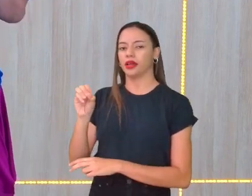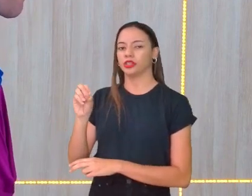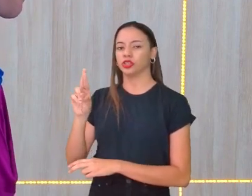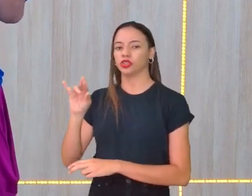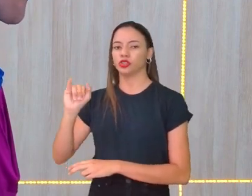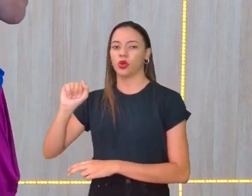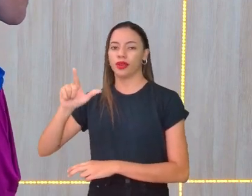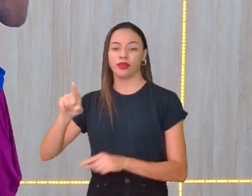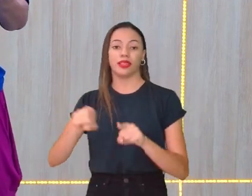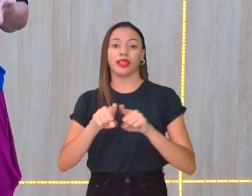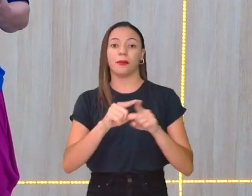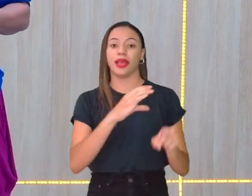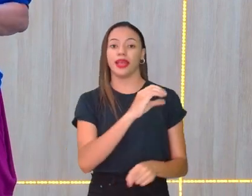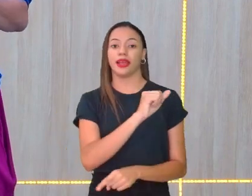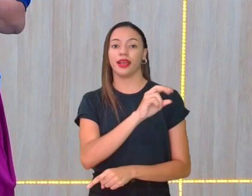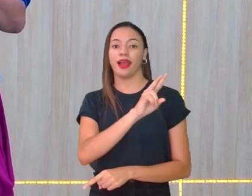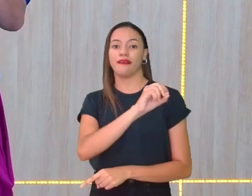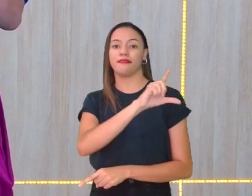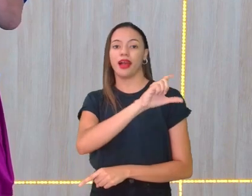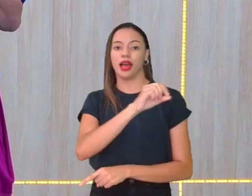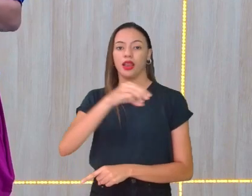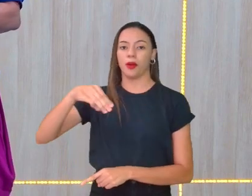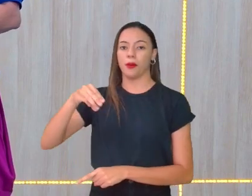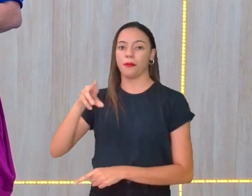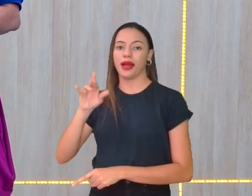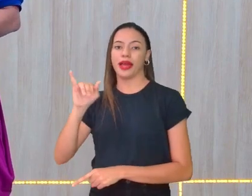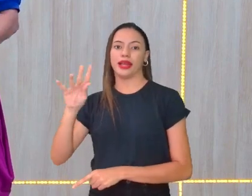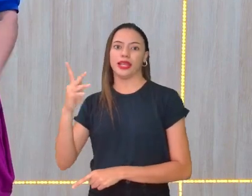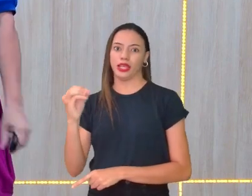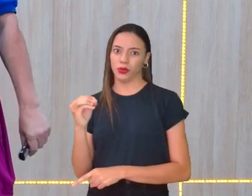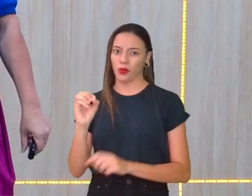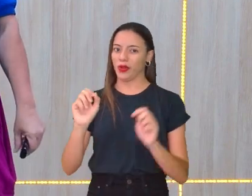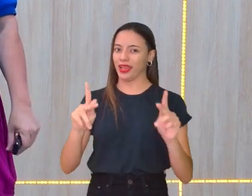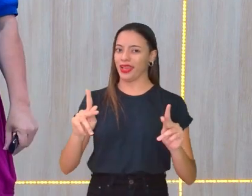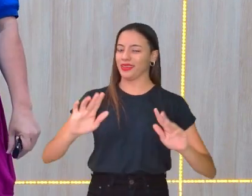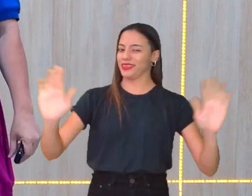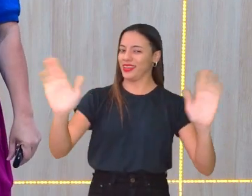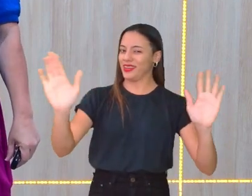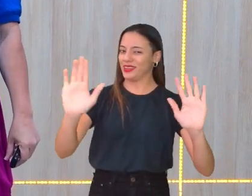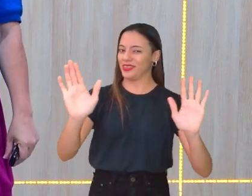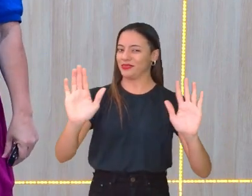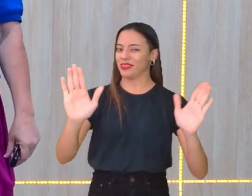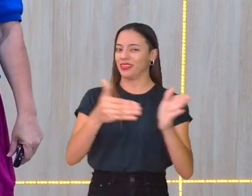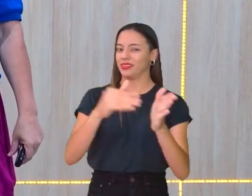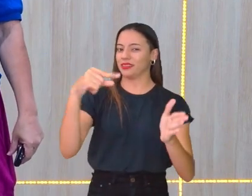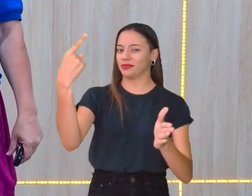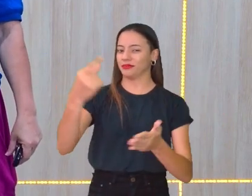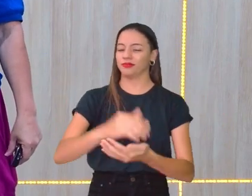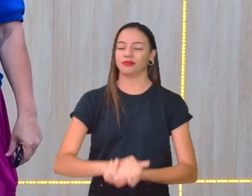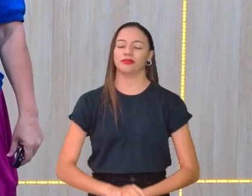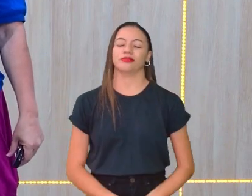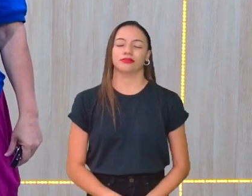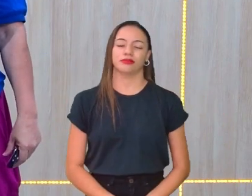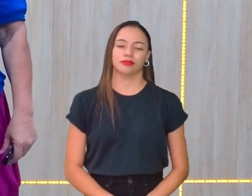sobre o cavalo marinho e outros folguedos de Natal. Tchau, gente, até a próxima.